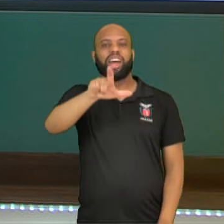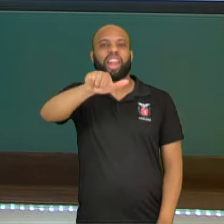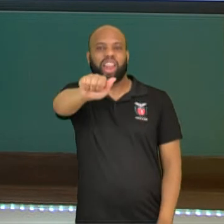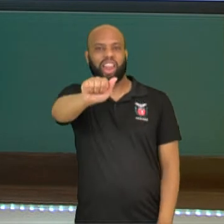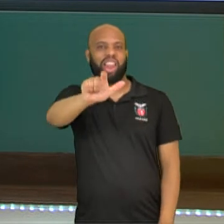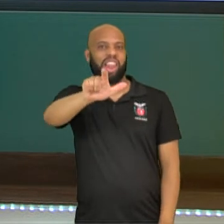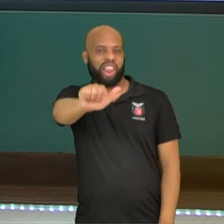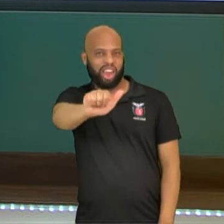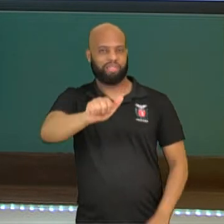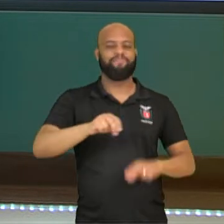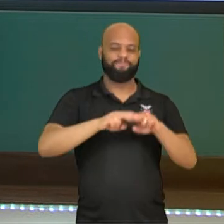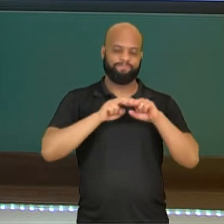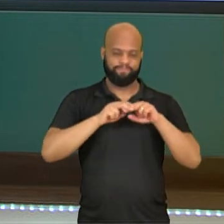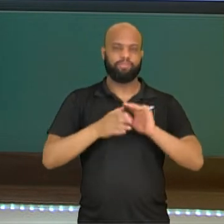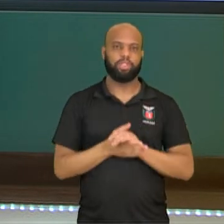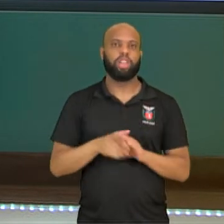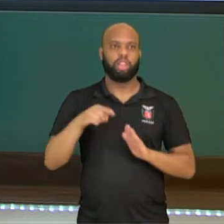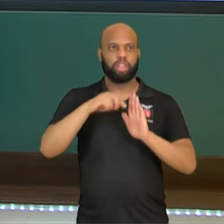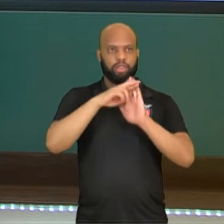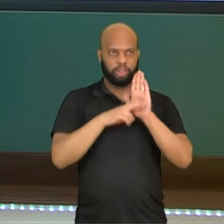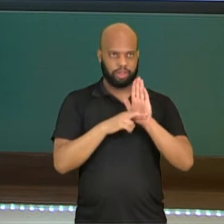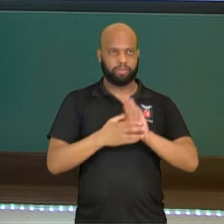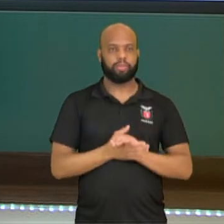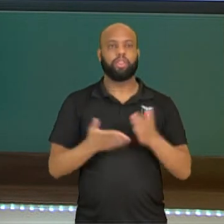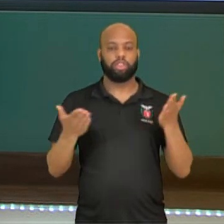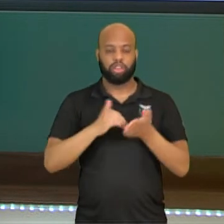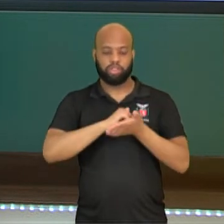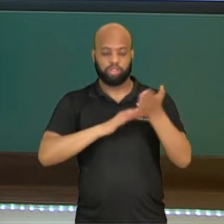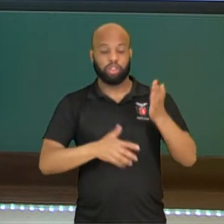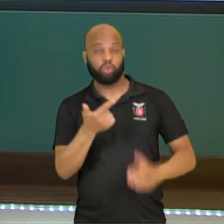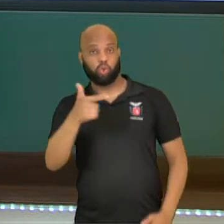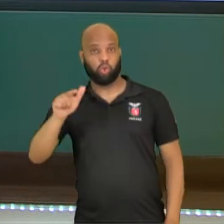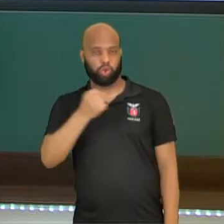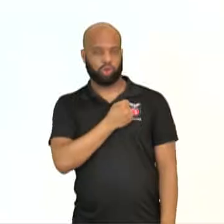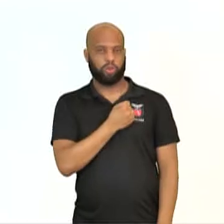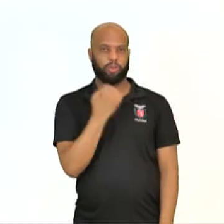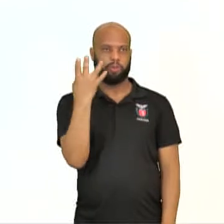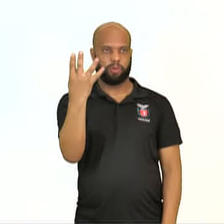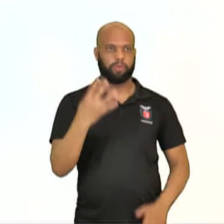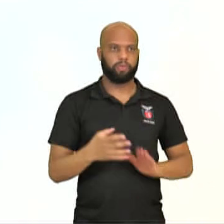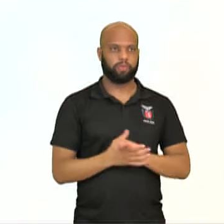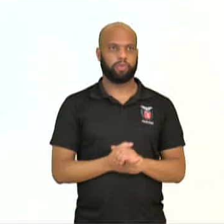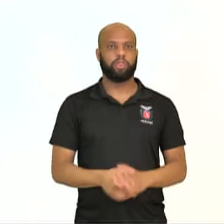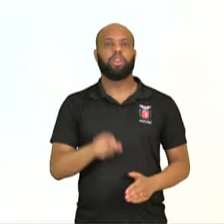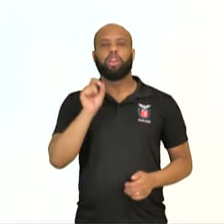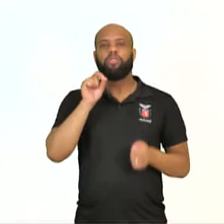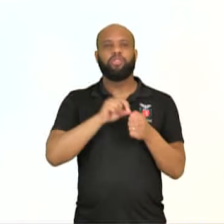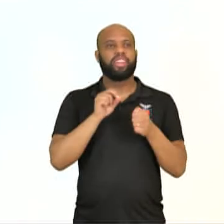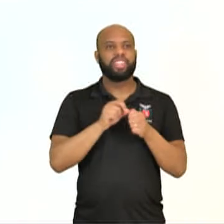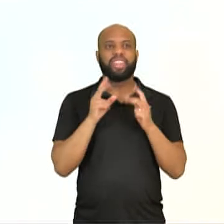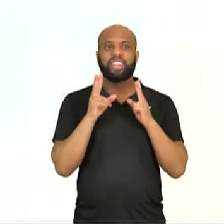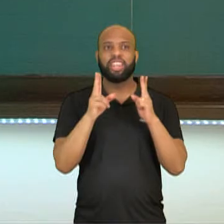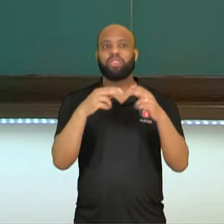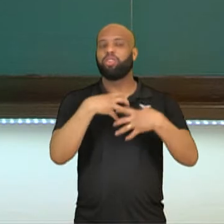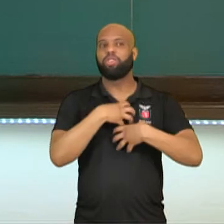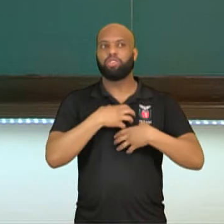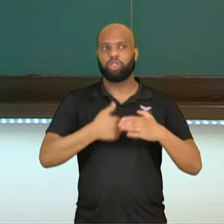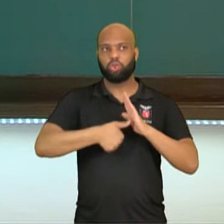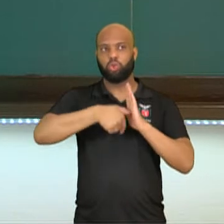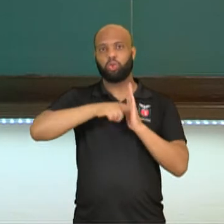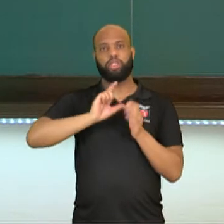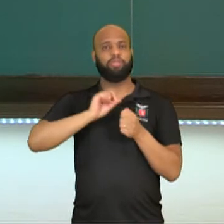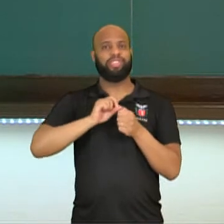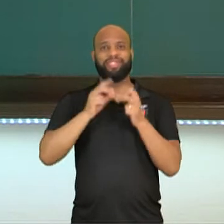incertidumbre. Ok? Regrinha aí. Próxima atividade, você vai fazer a mesma coisa que você fez na